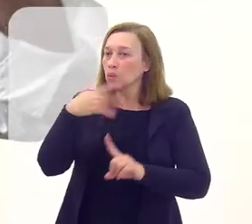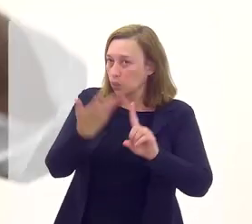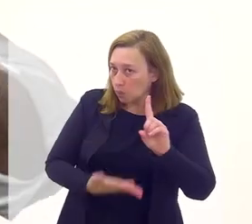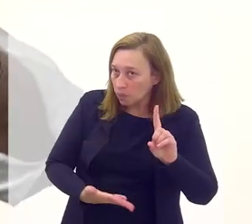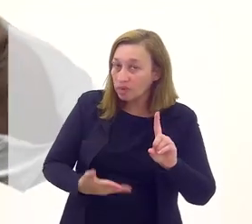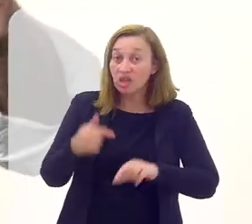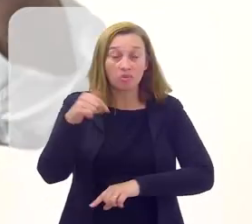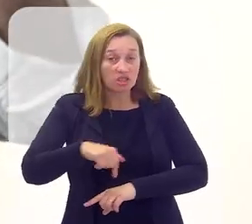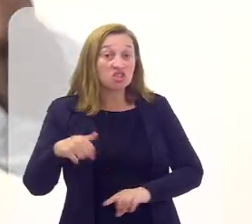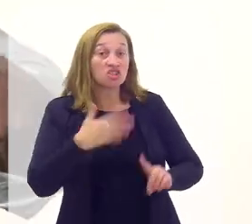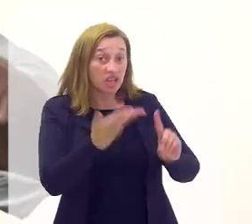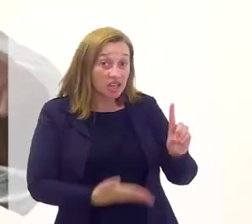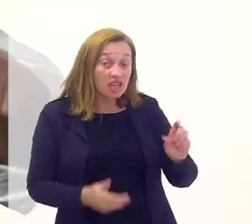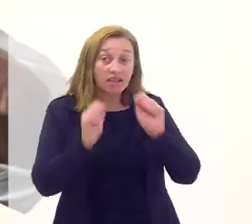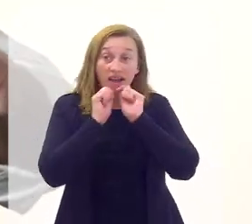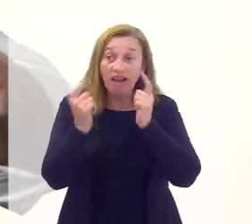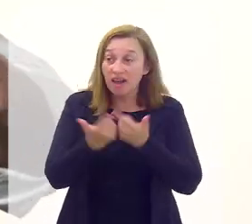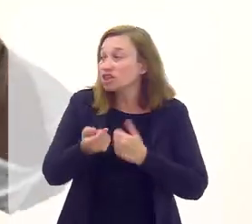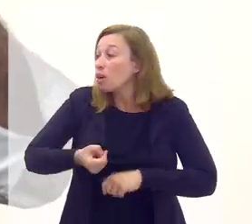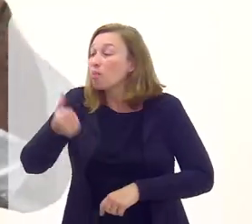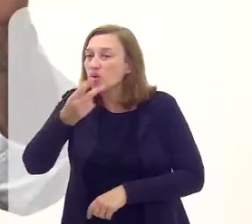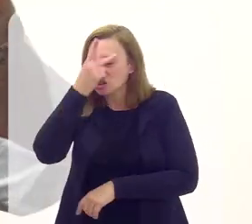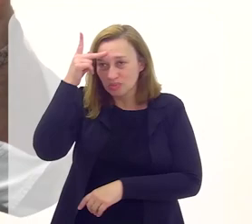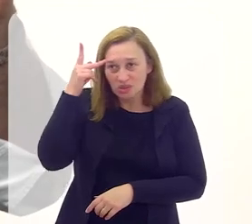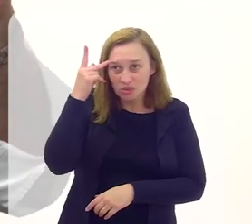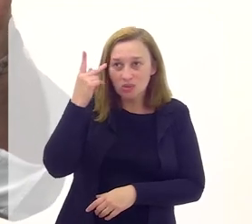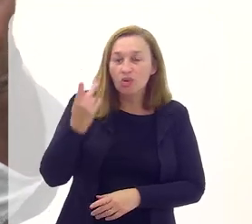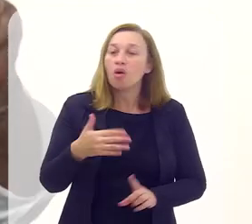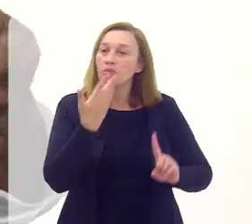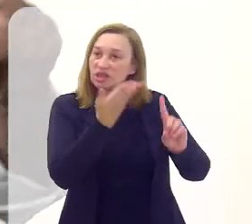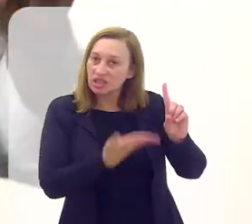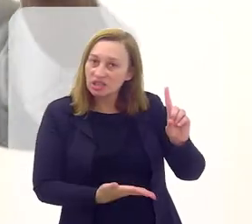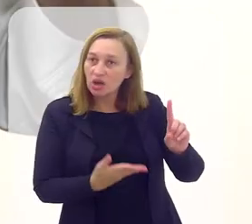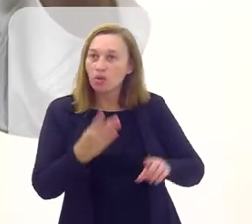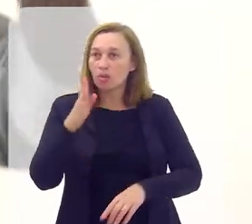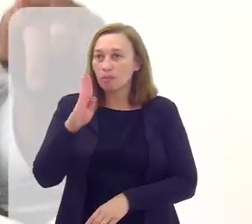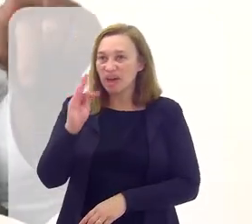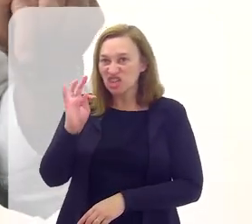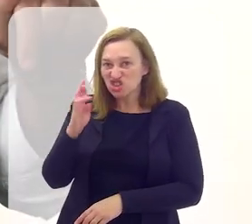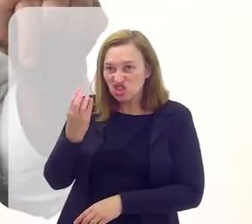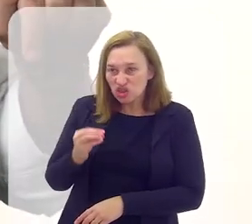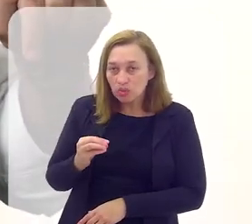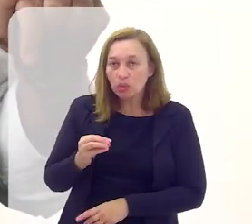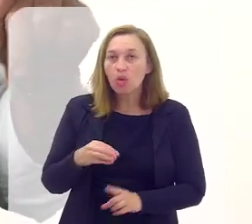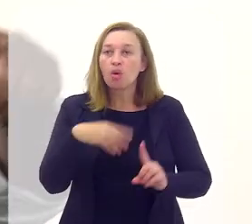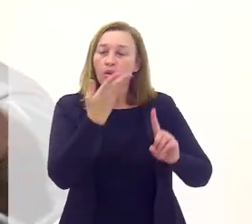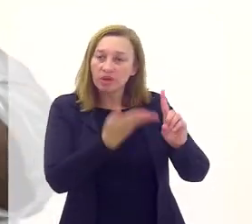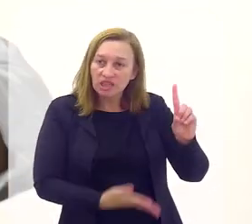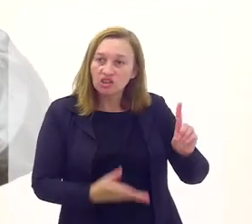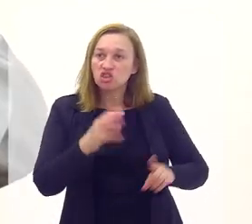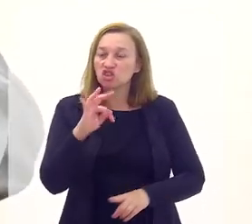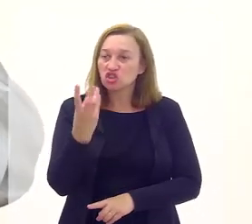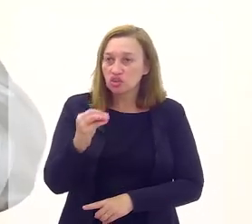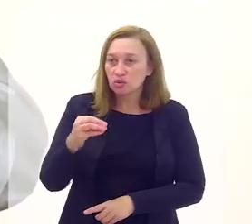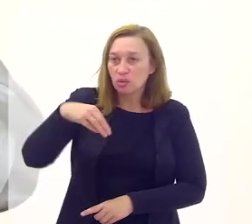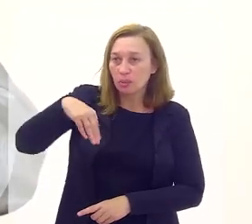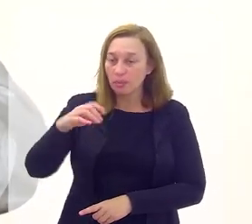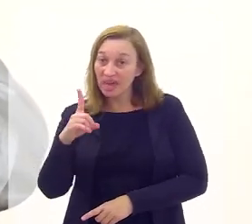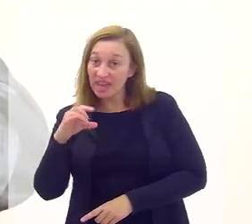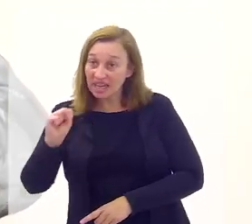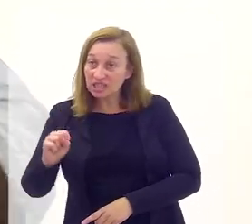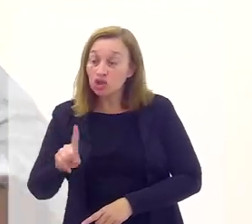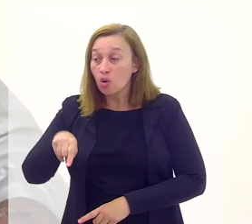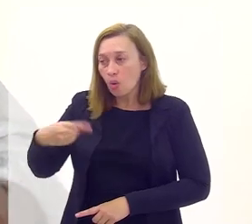conhecer e homenagear. Aliás, eu homenageei aqui na Assembleia poucas pessoas. Homenageei o Betinho e homenageei o Chico